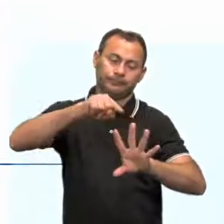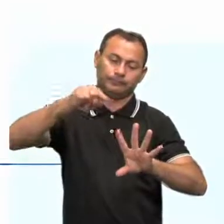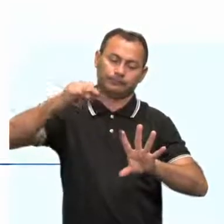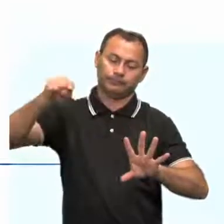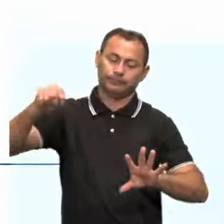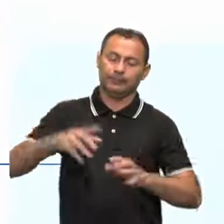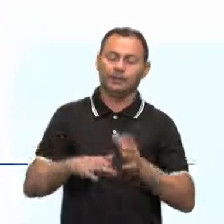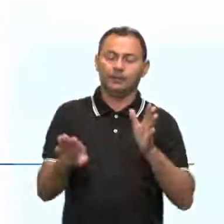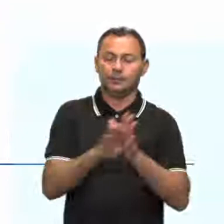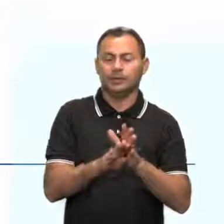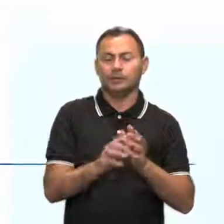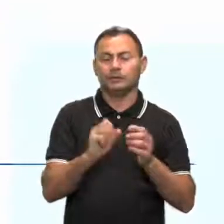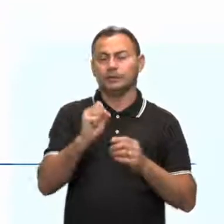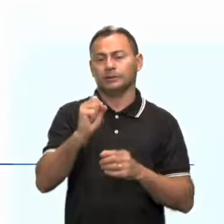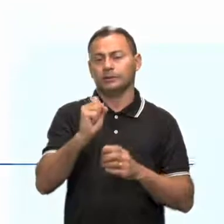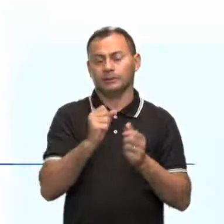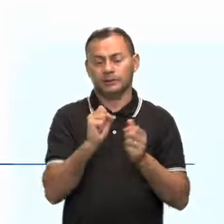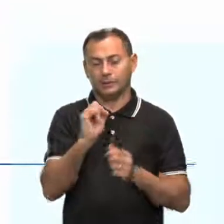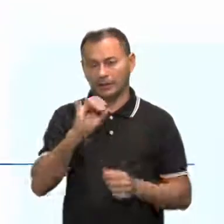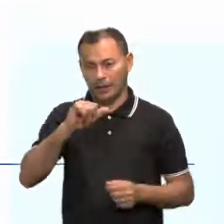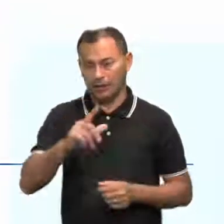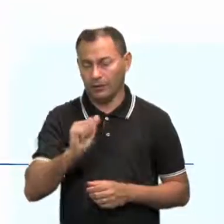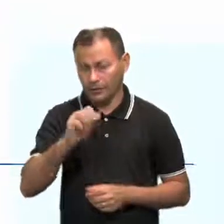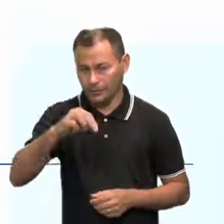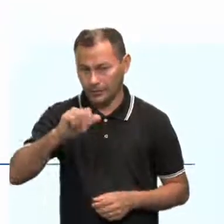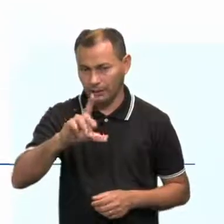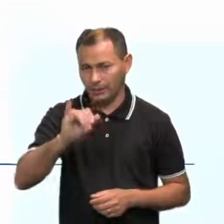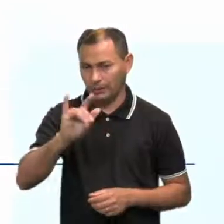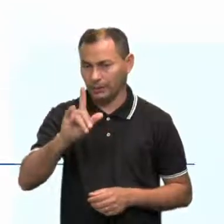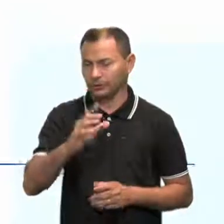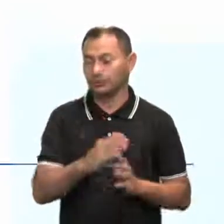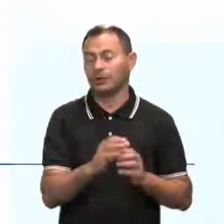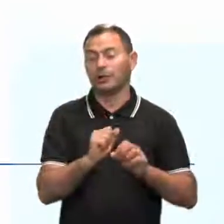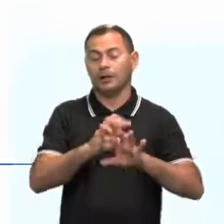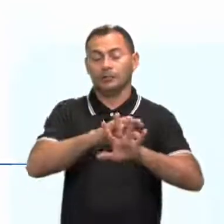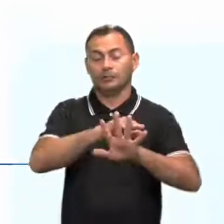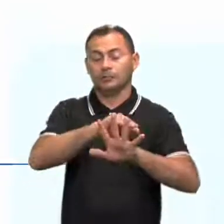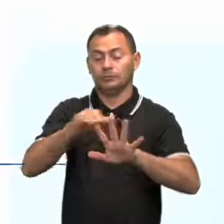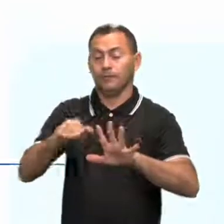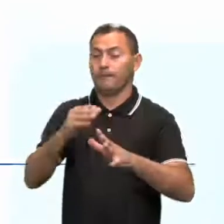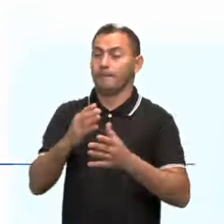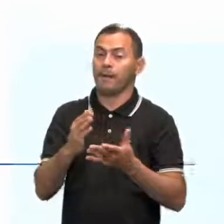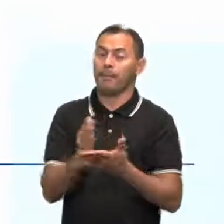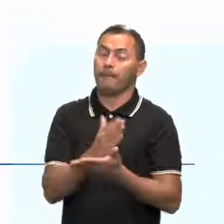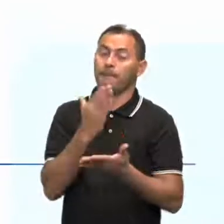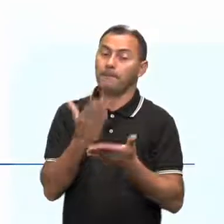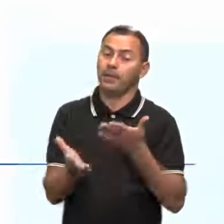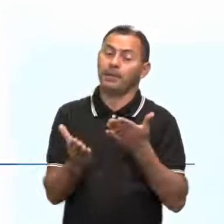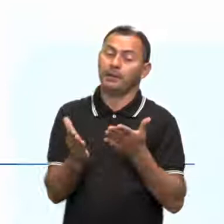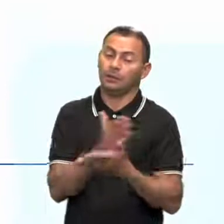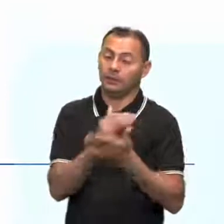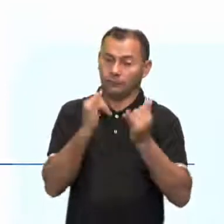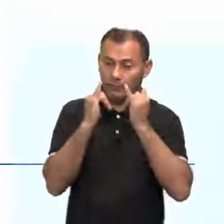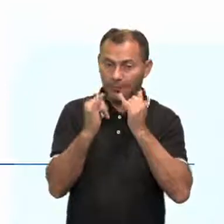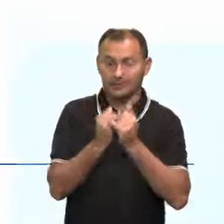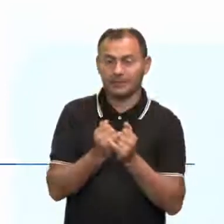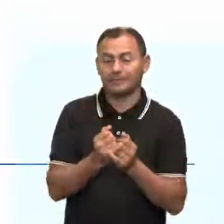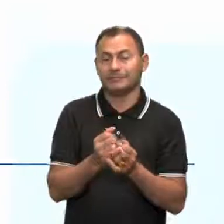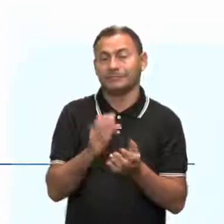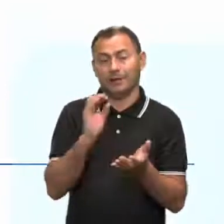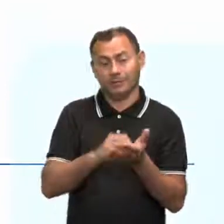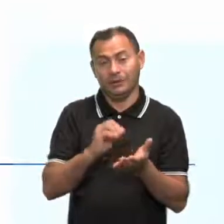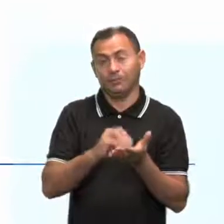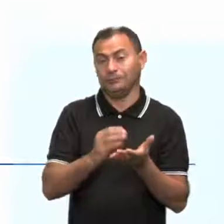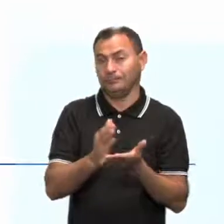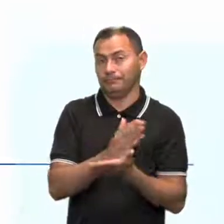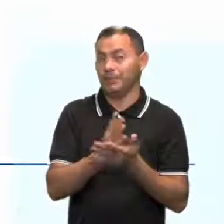seu sinal analógico aproximado. Lógico, nesse meio do caminho pode ser que você perca alguma informação. Mas